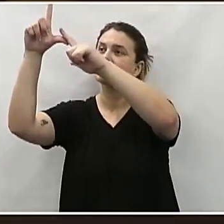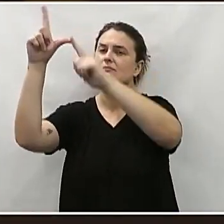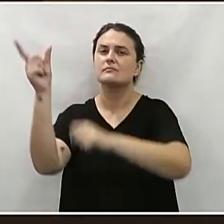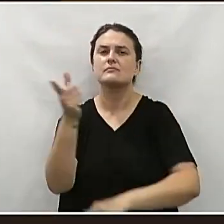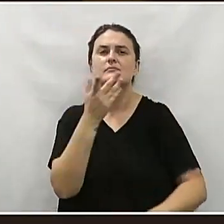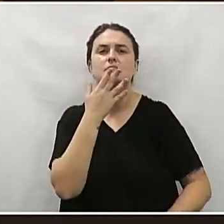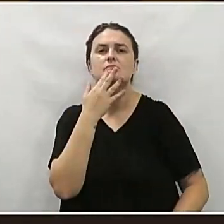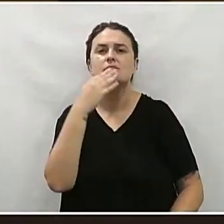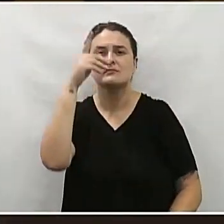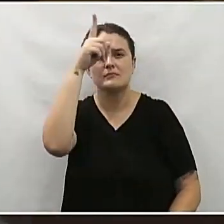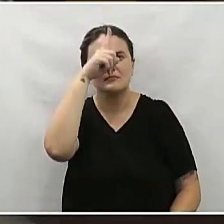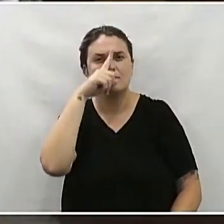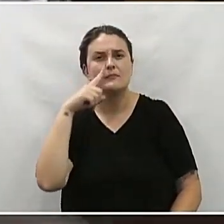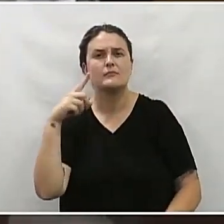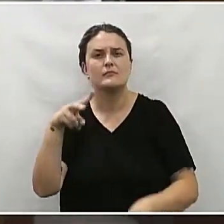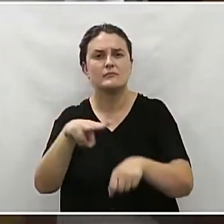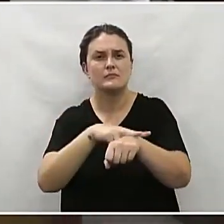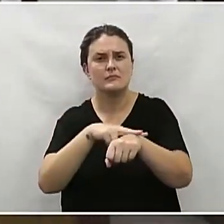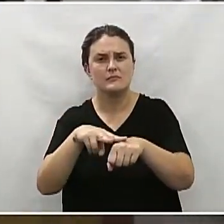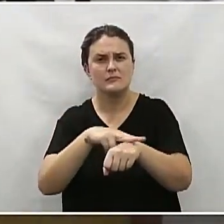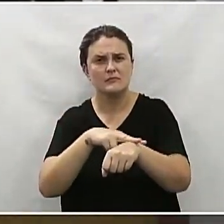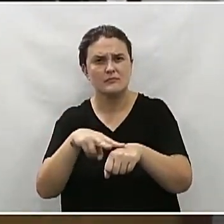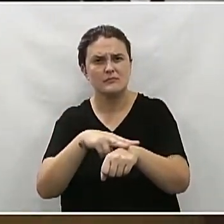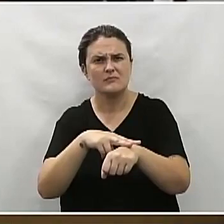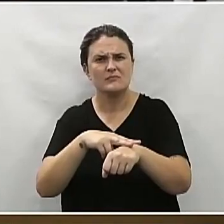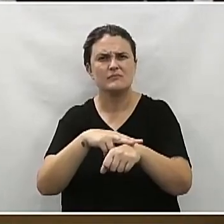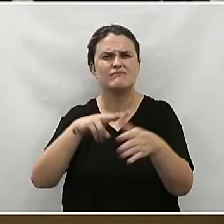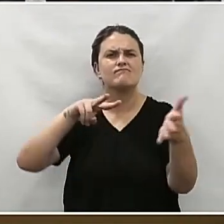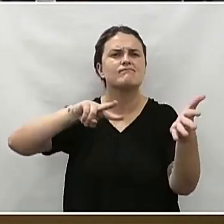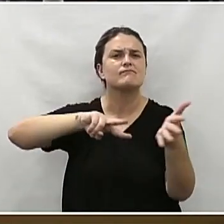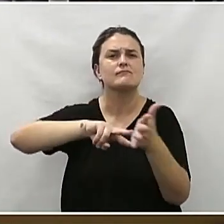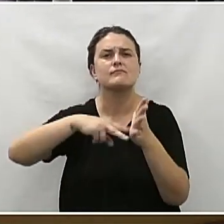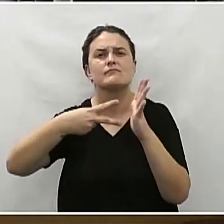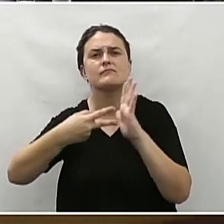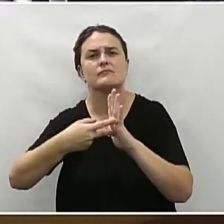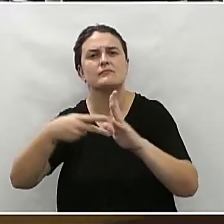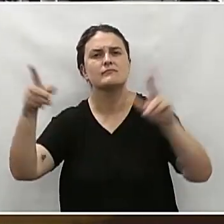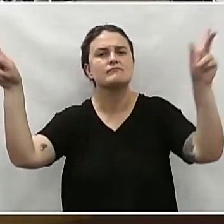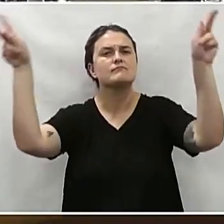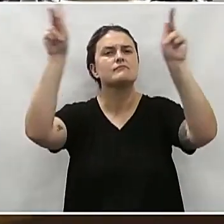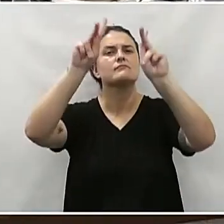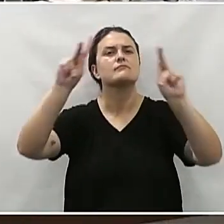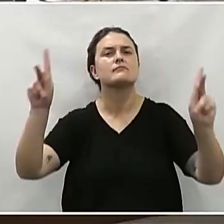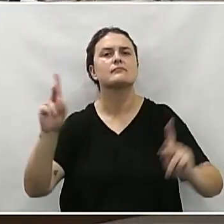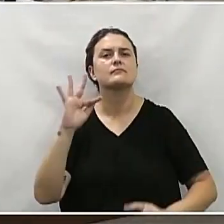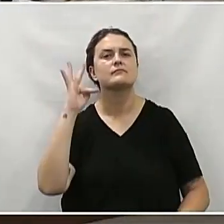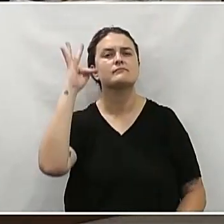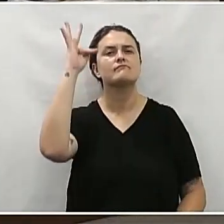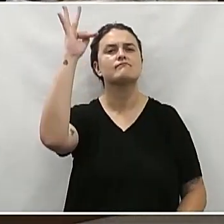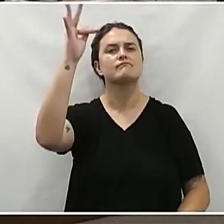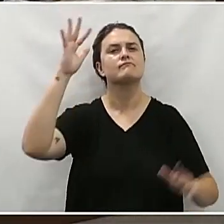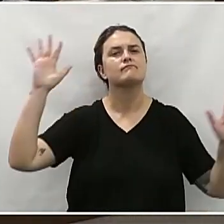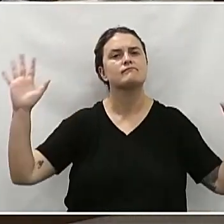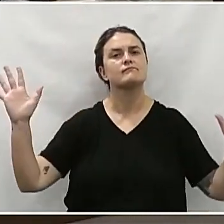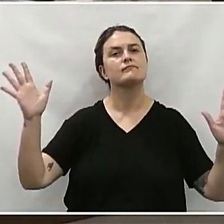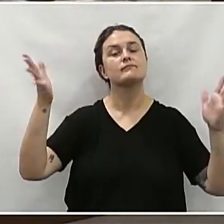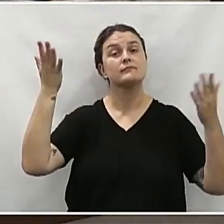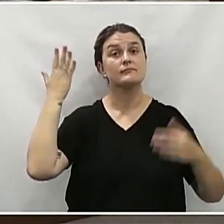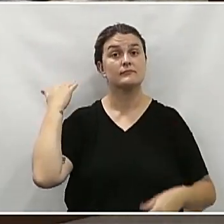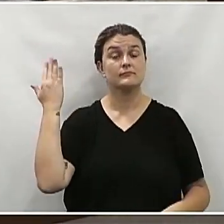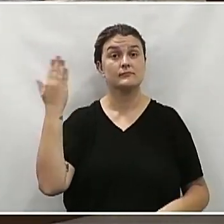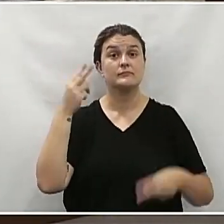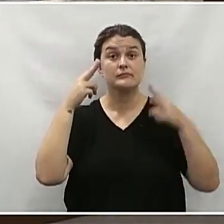estrelado. Bendigo o verde e louro desta flâmula, paz no futuro e glória no